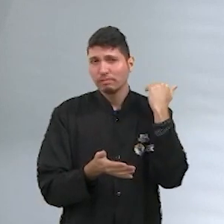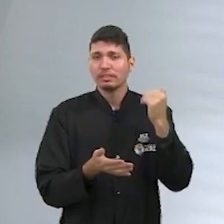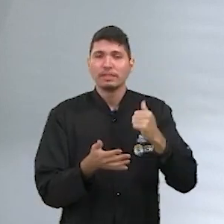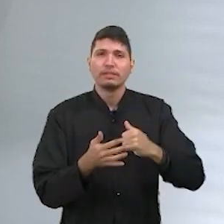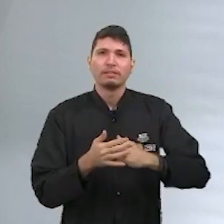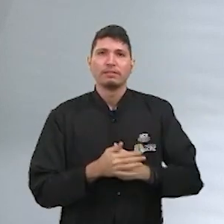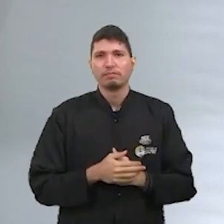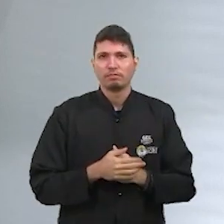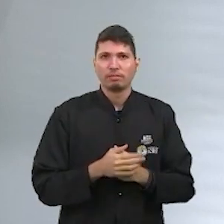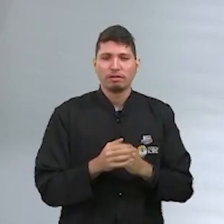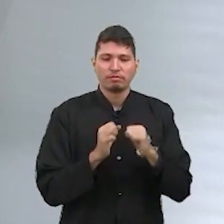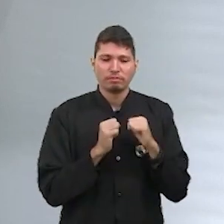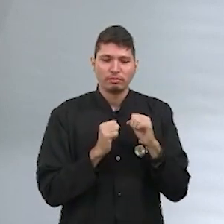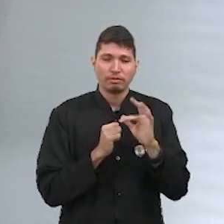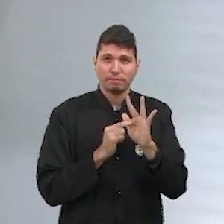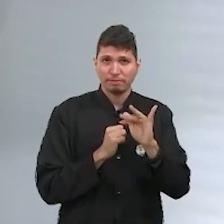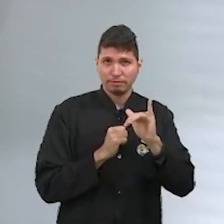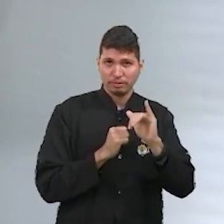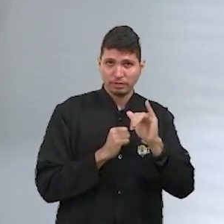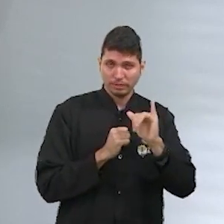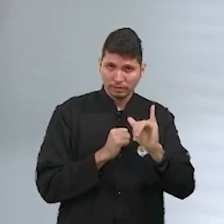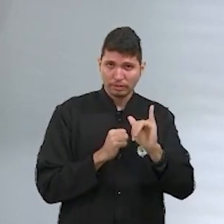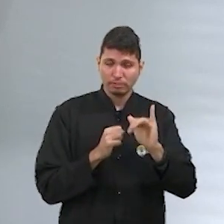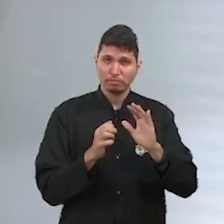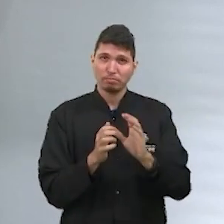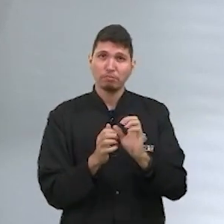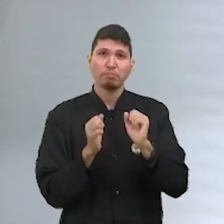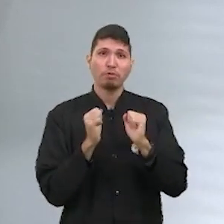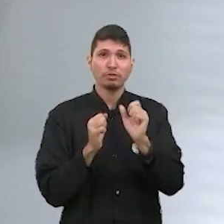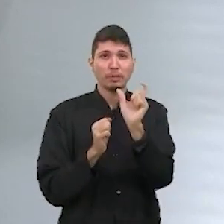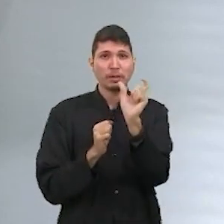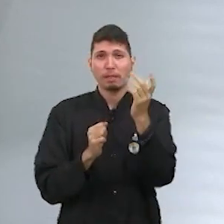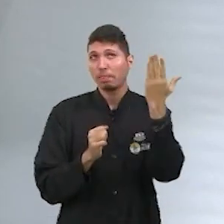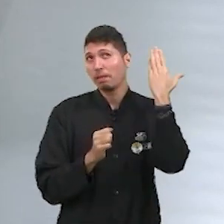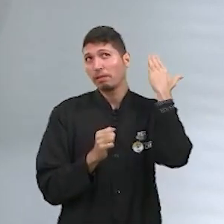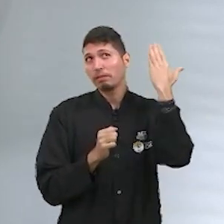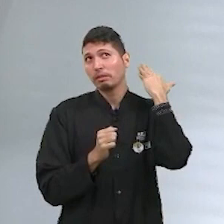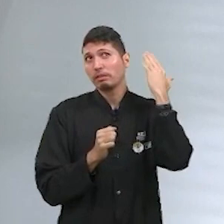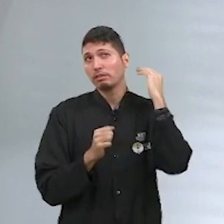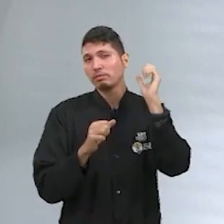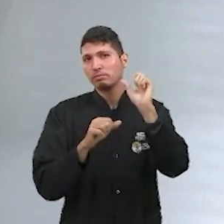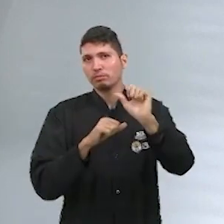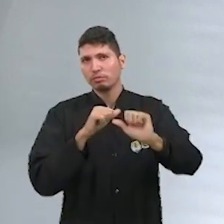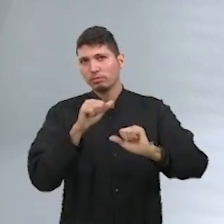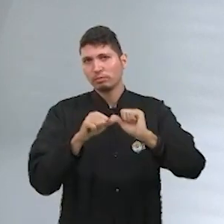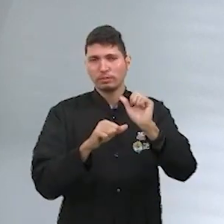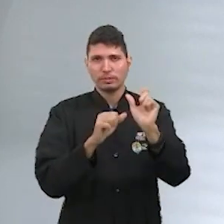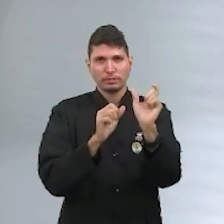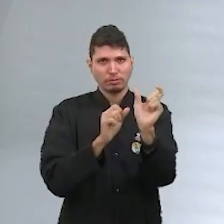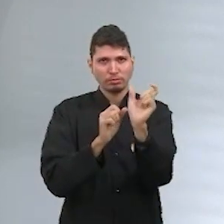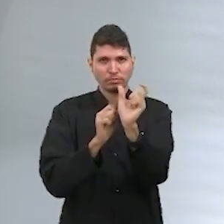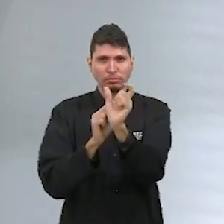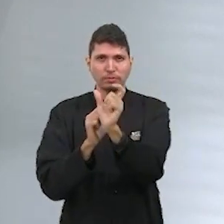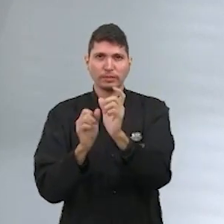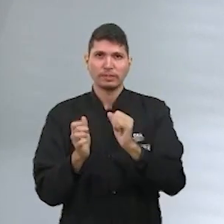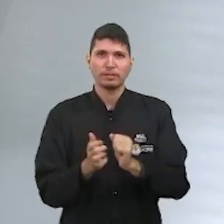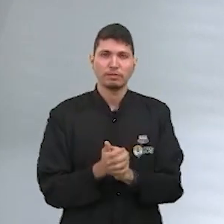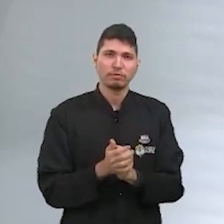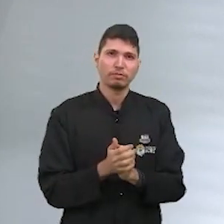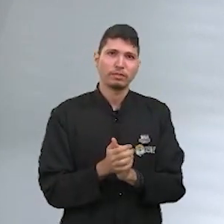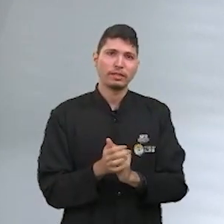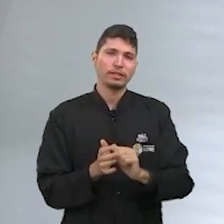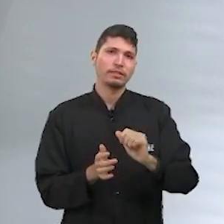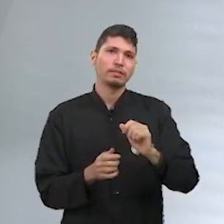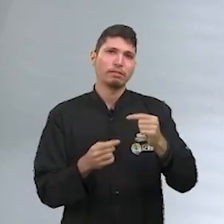carregar alguns nomes diferentes. Por exemplo, aqui a gente vai ver uma força que é chamada de ligação de